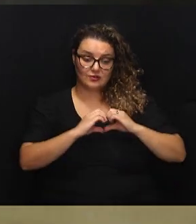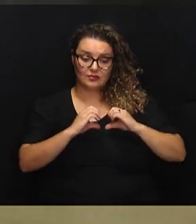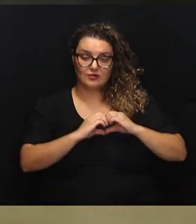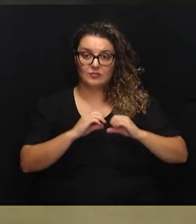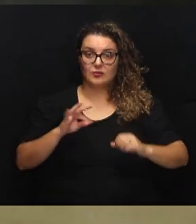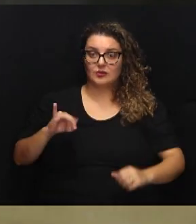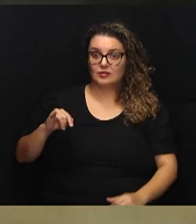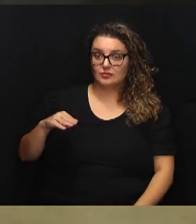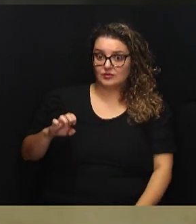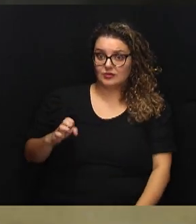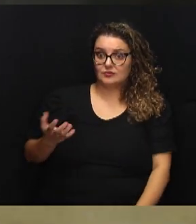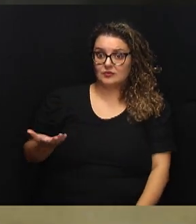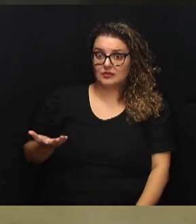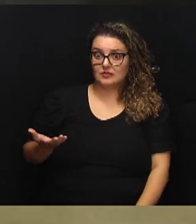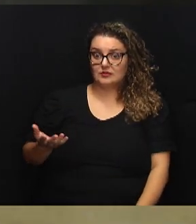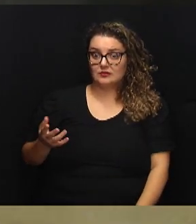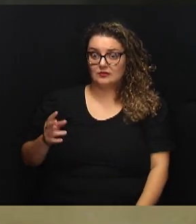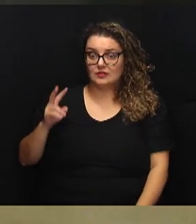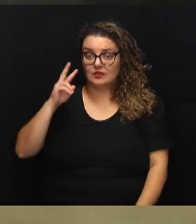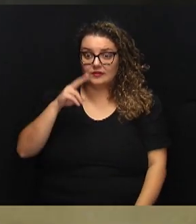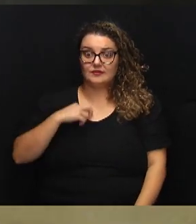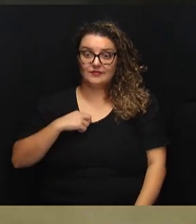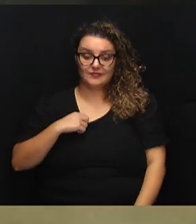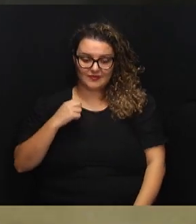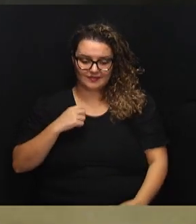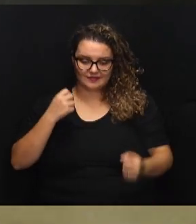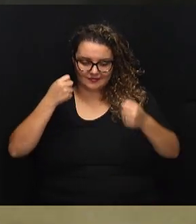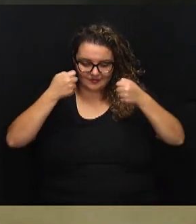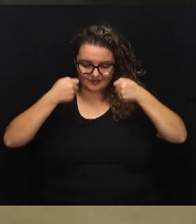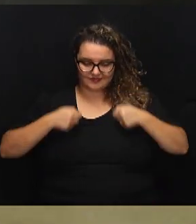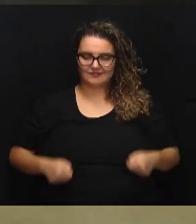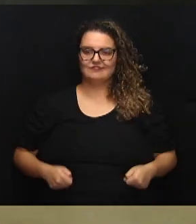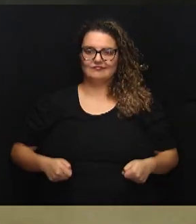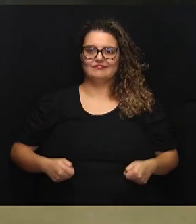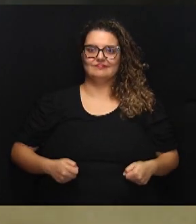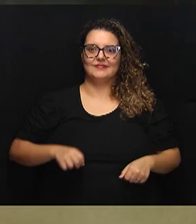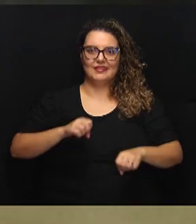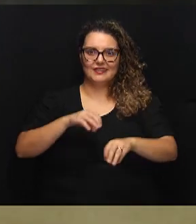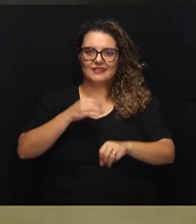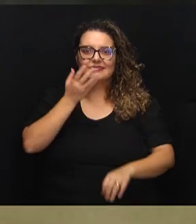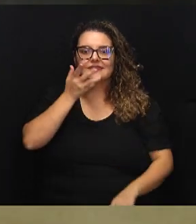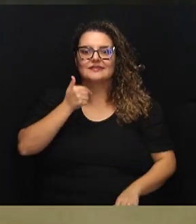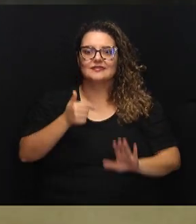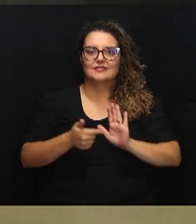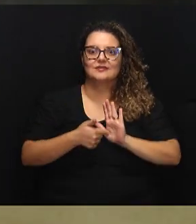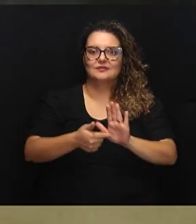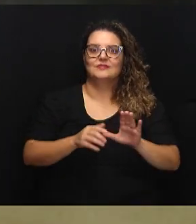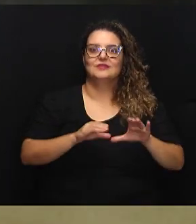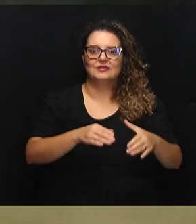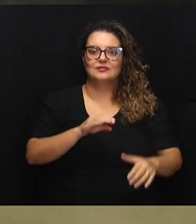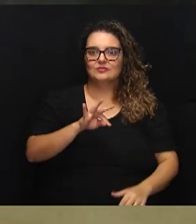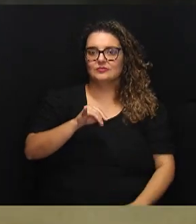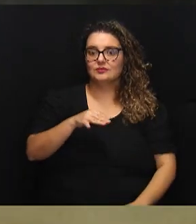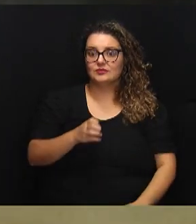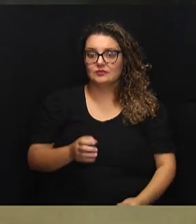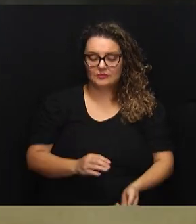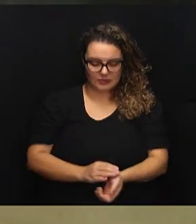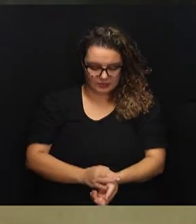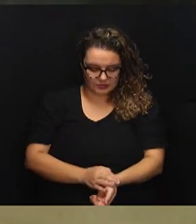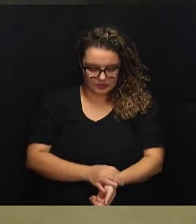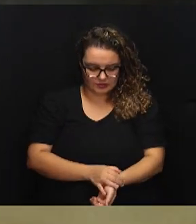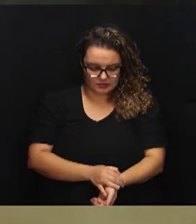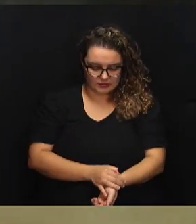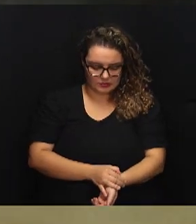né. Você vai lá, dá uma camisa, ensina a criança, mostra o time, apresenta para ela, mas aí